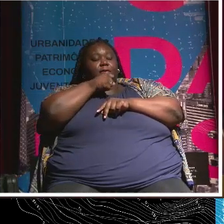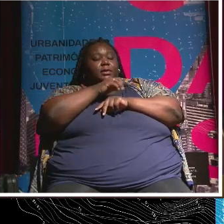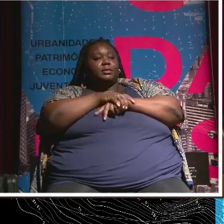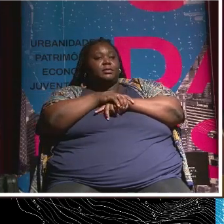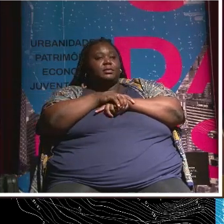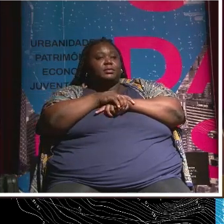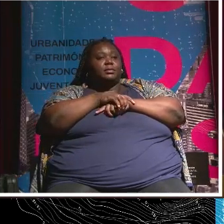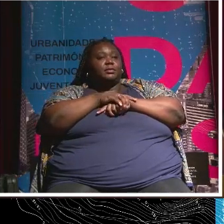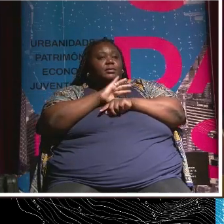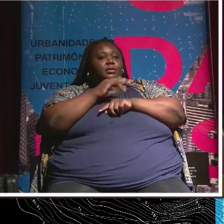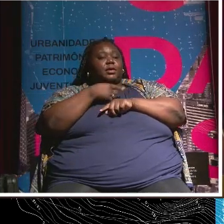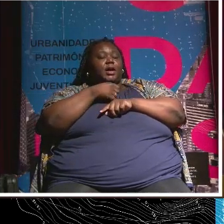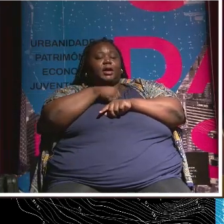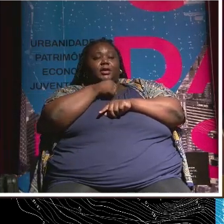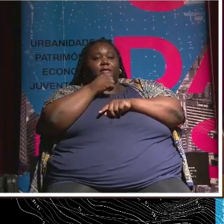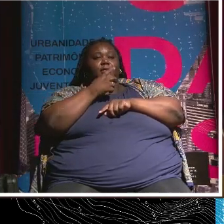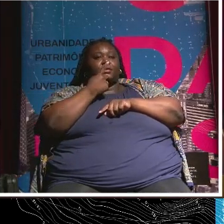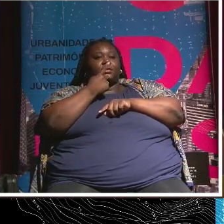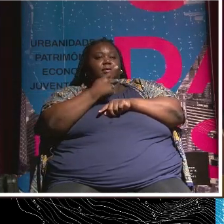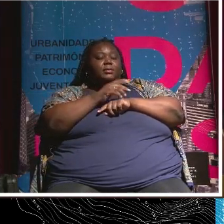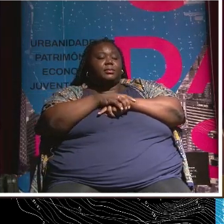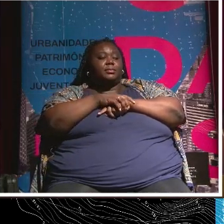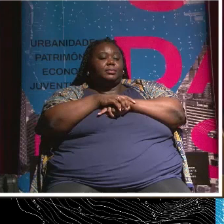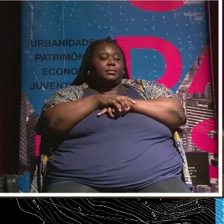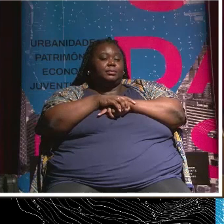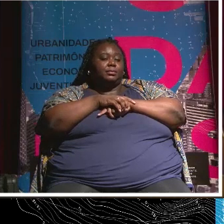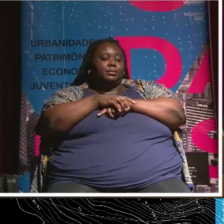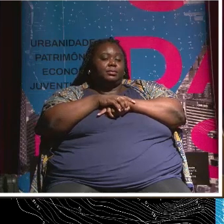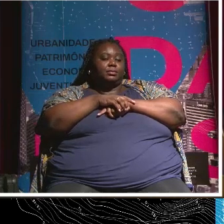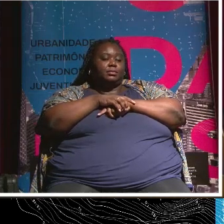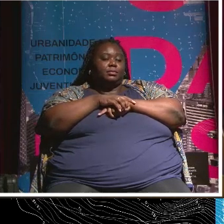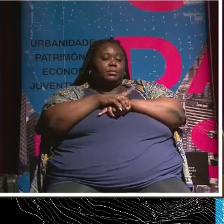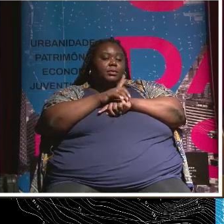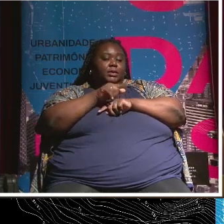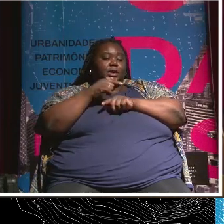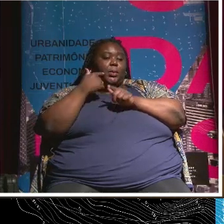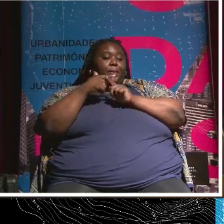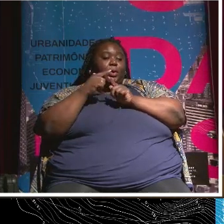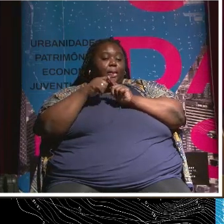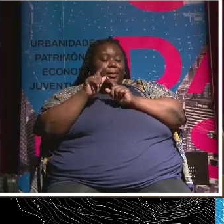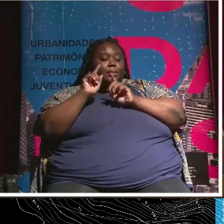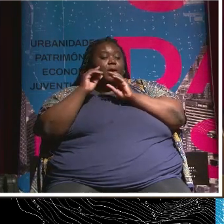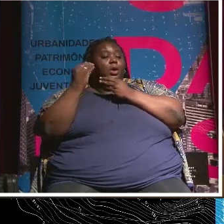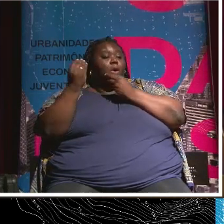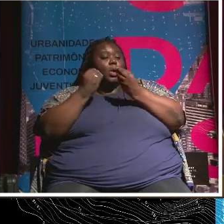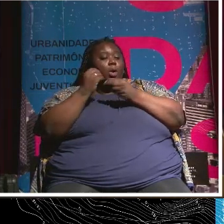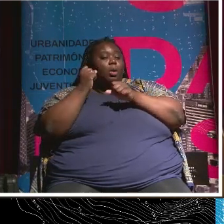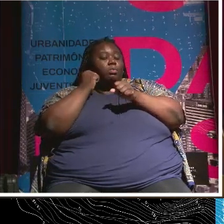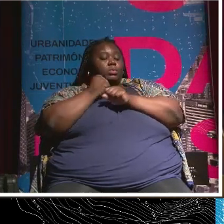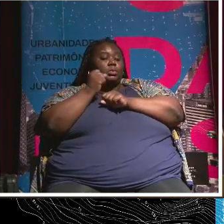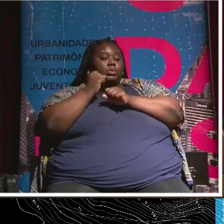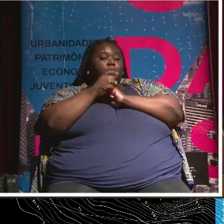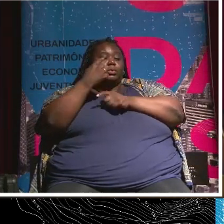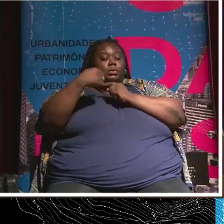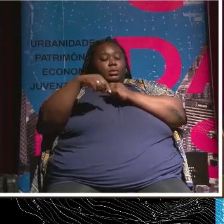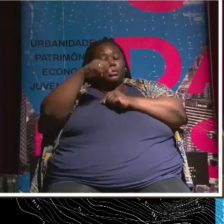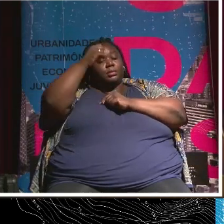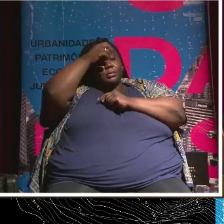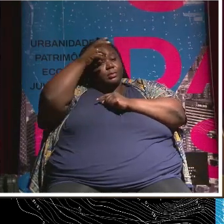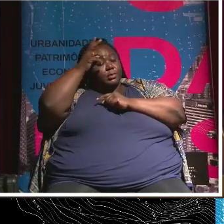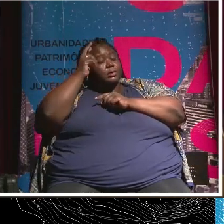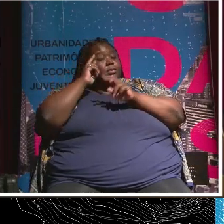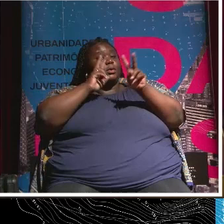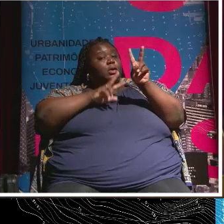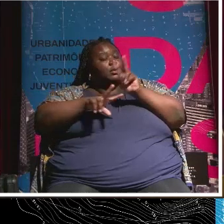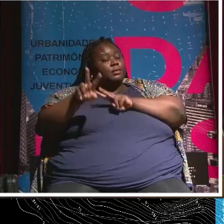eu, porque eu sou uma senhora de idade, então falo busilis, mas esse é o nó da questão. Como construir políticas públicas do ponto de